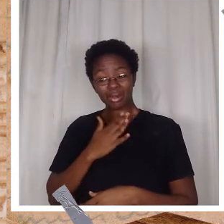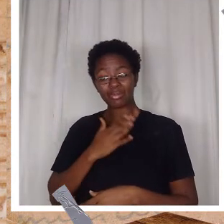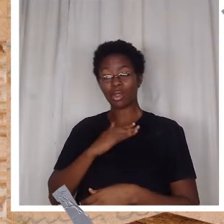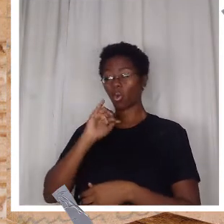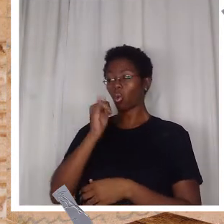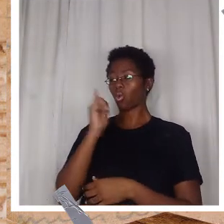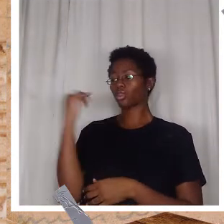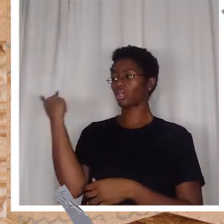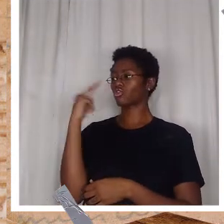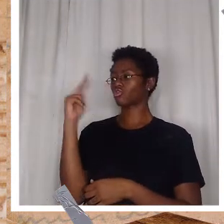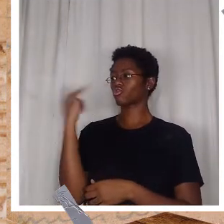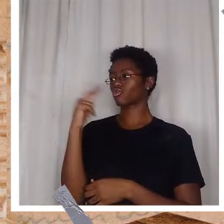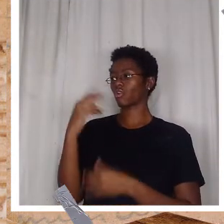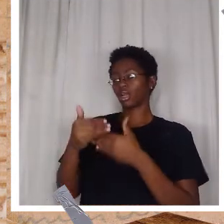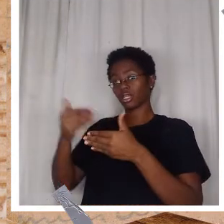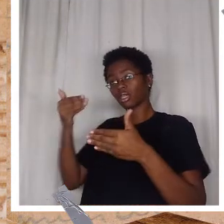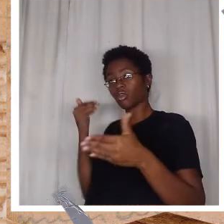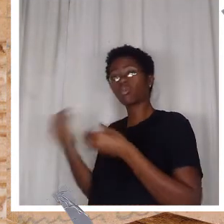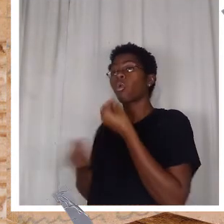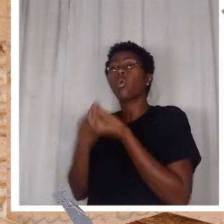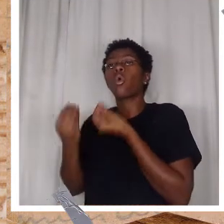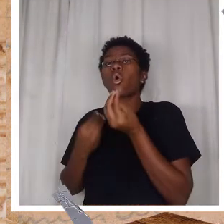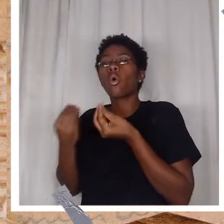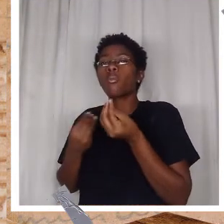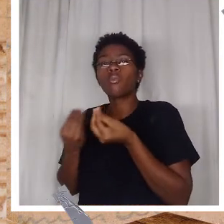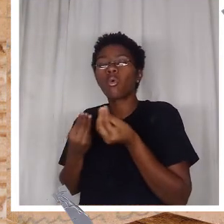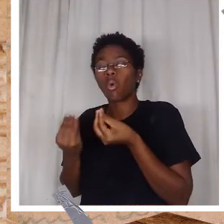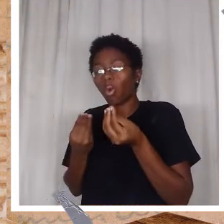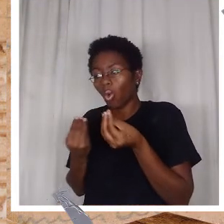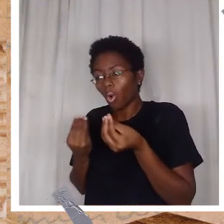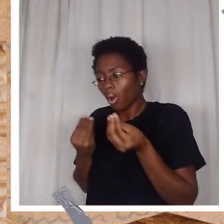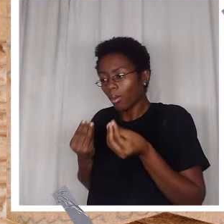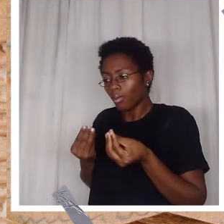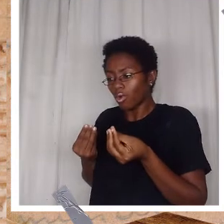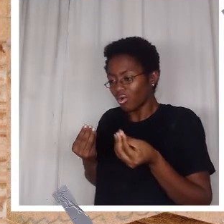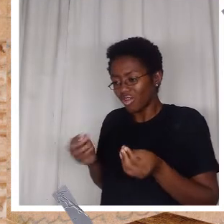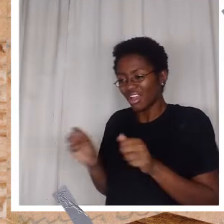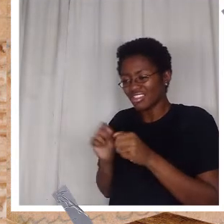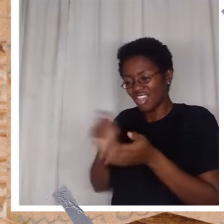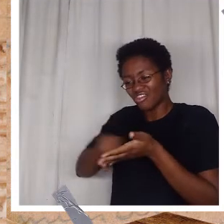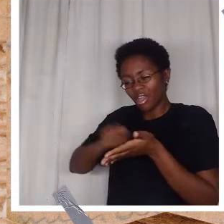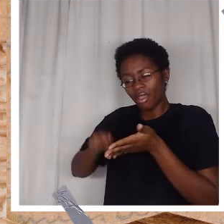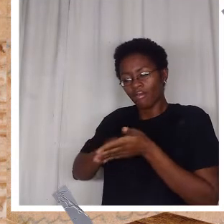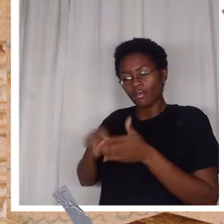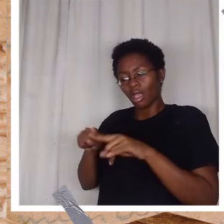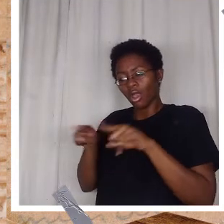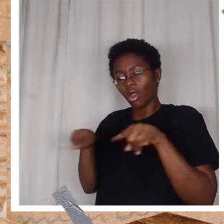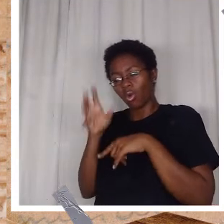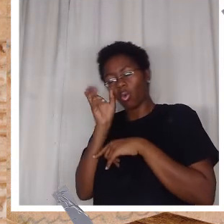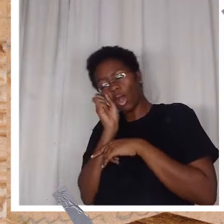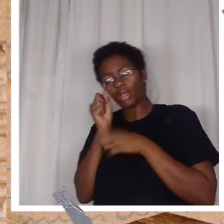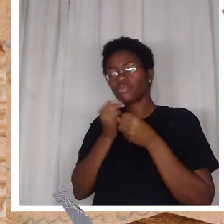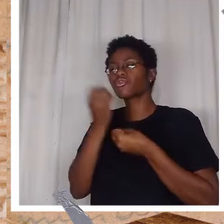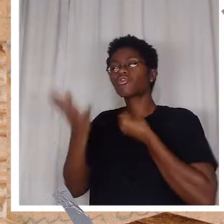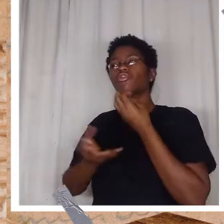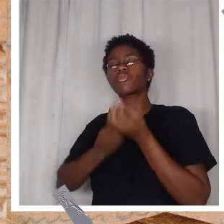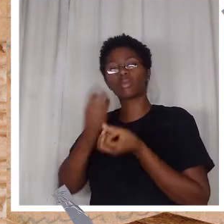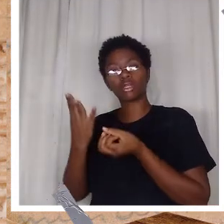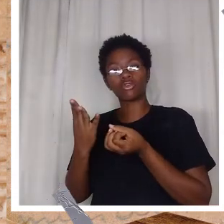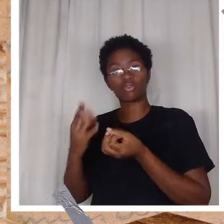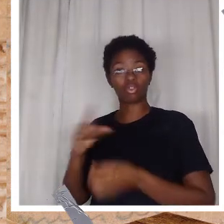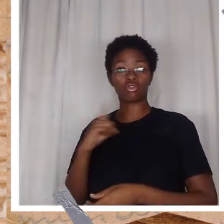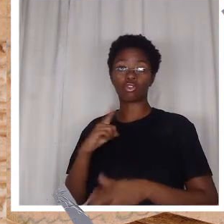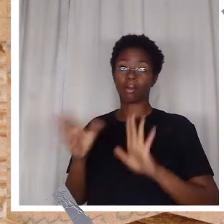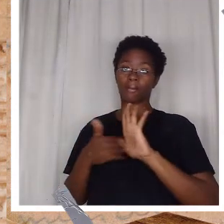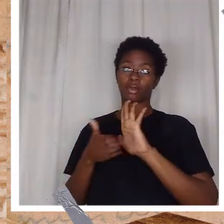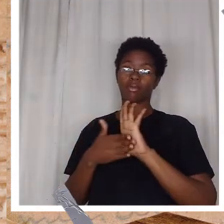ela chega no Quarto Despejo. Isso tinha um propósito, Sabrina. Desde então,